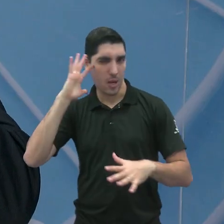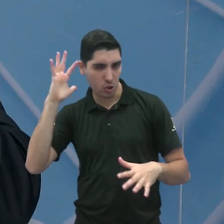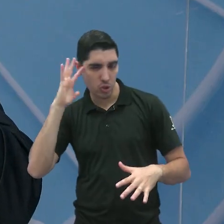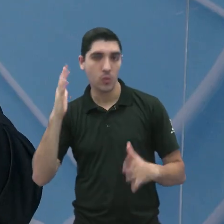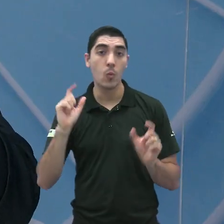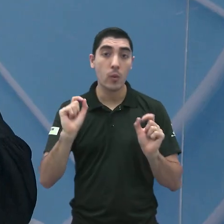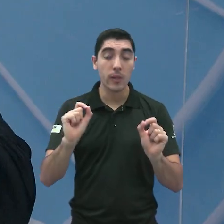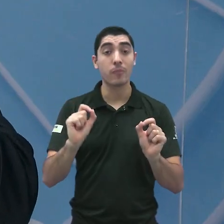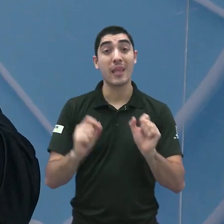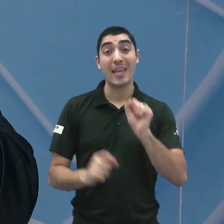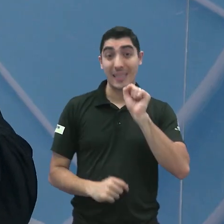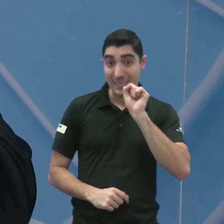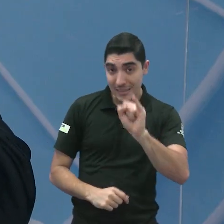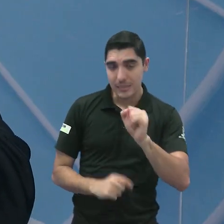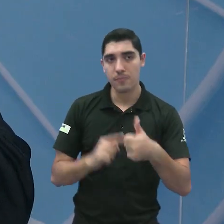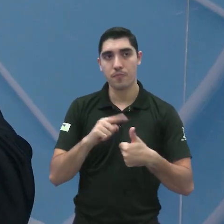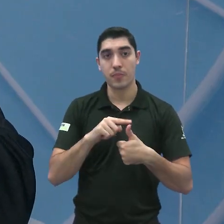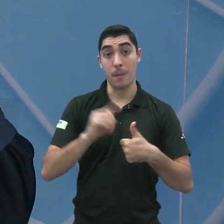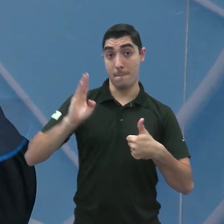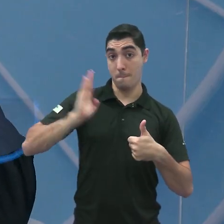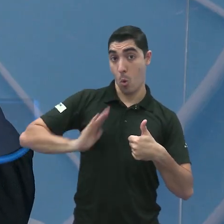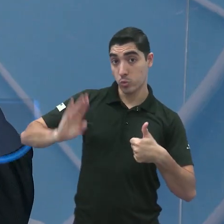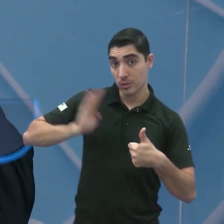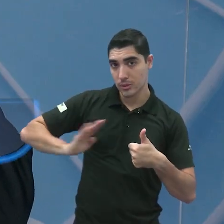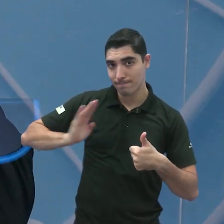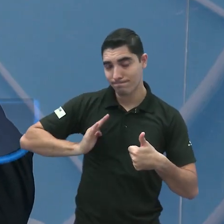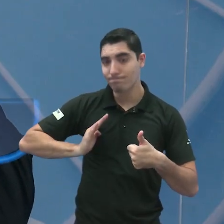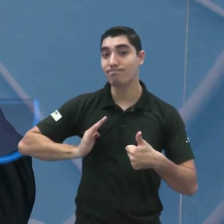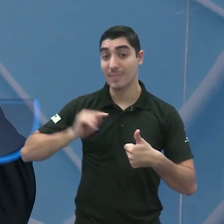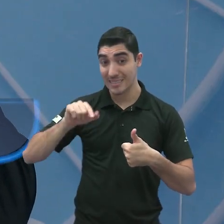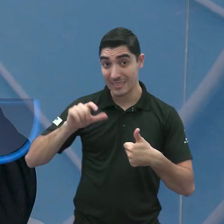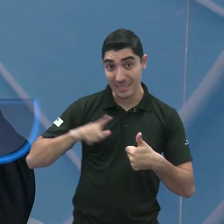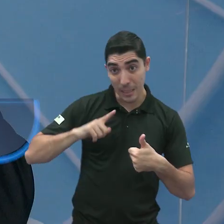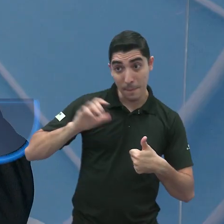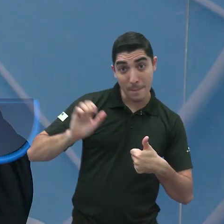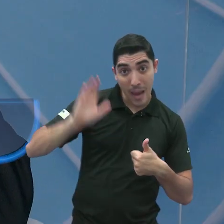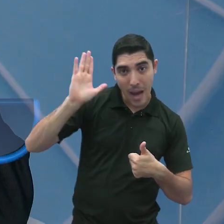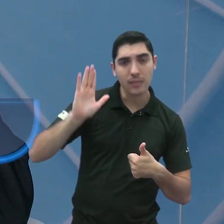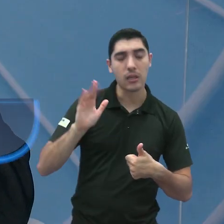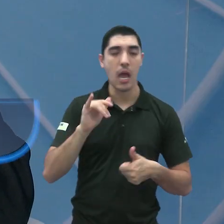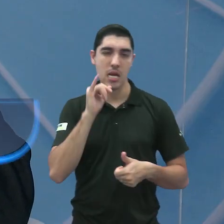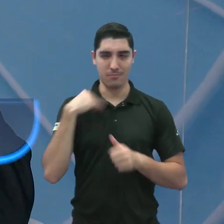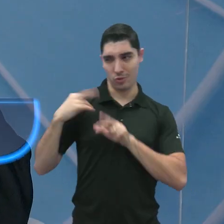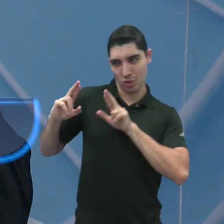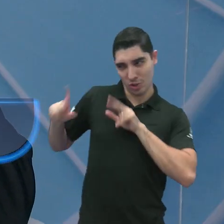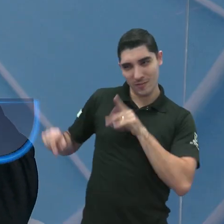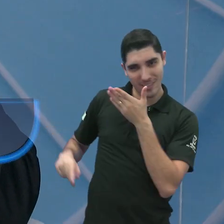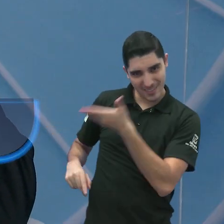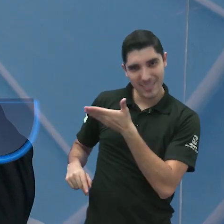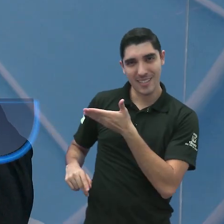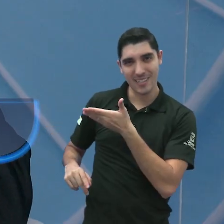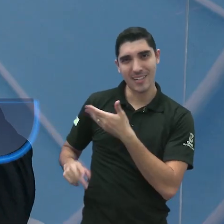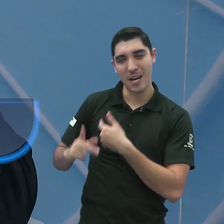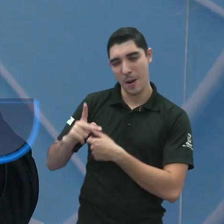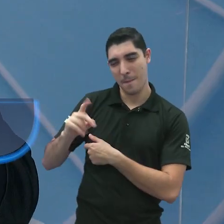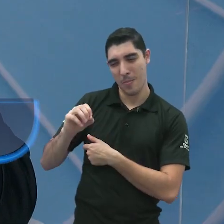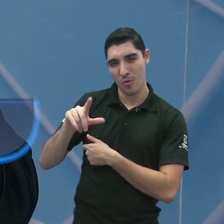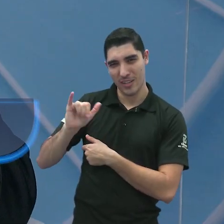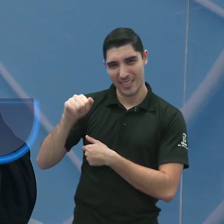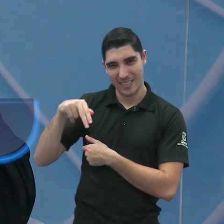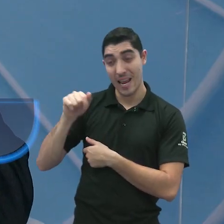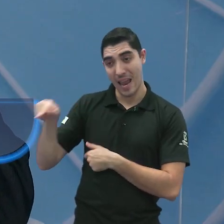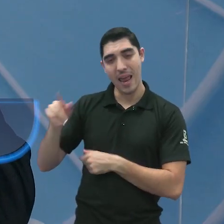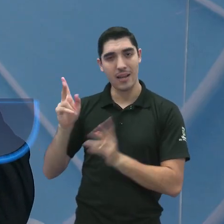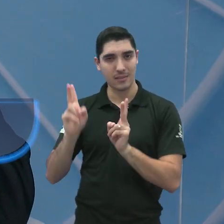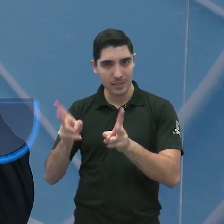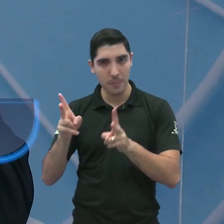mais oportunidades de bolsa de fomento, porque, diferente da Poliana, né, que falou que teve toda a